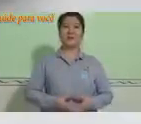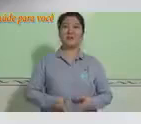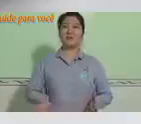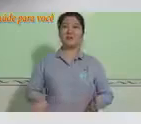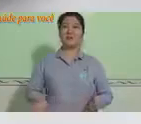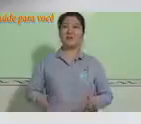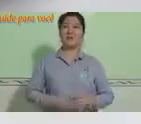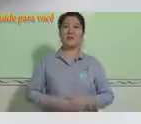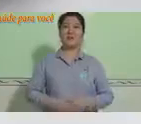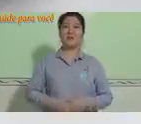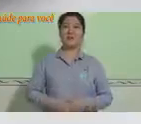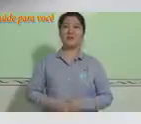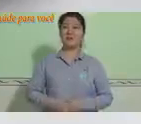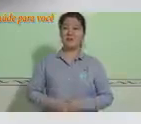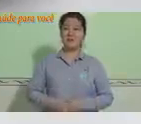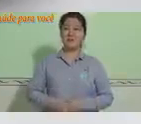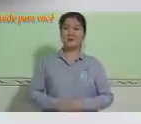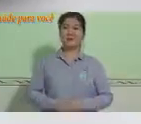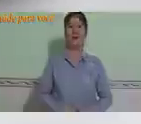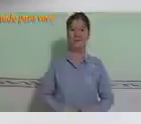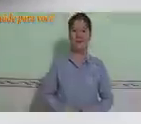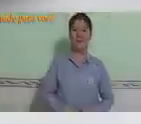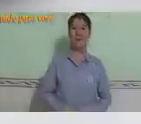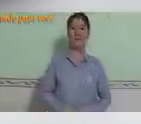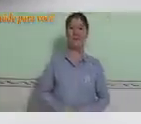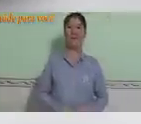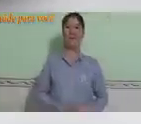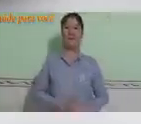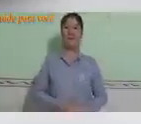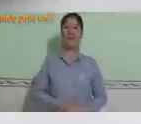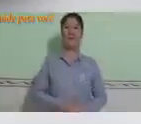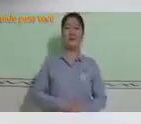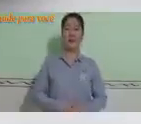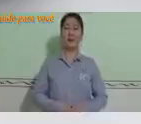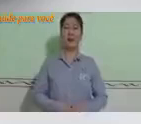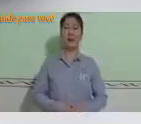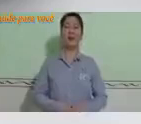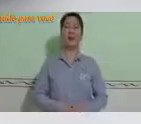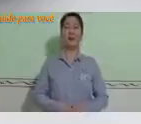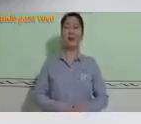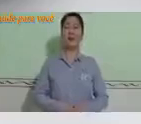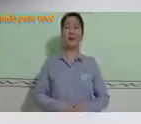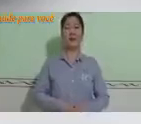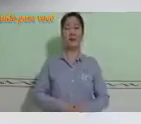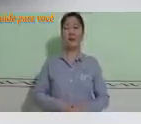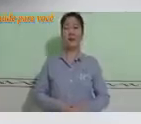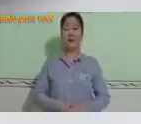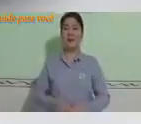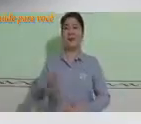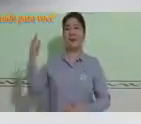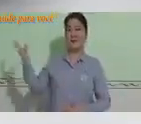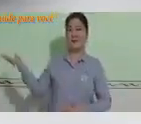P O, acento agudo, sol, S, 40 anos de idade, vírgula, afetando especialmente pessoas que trabalham horas na frente